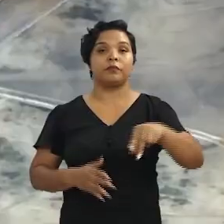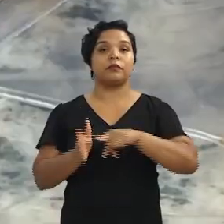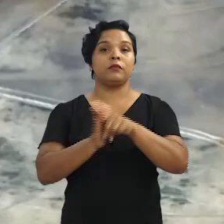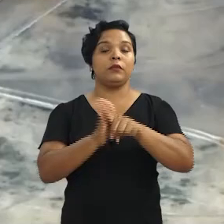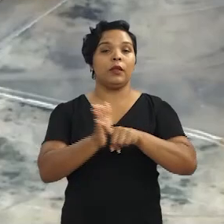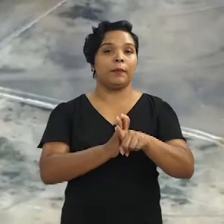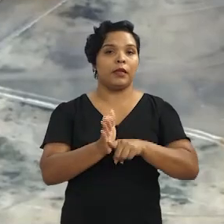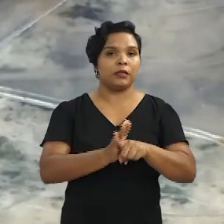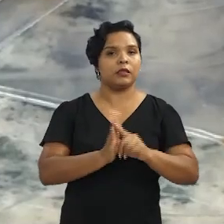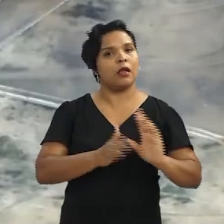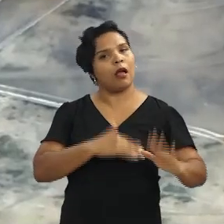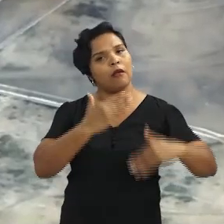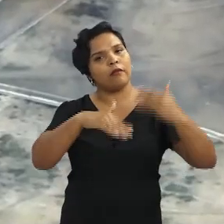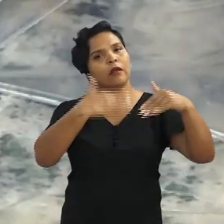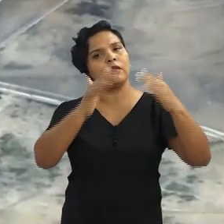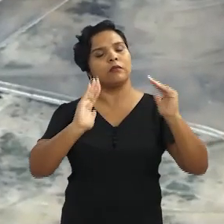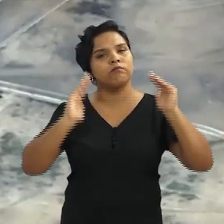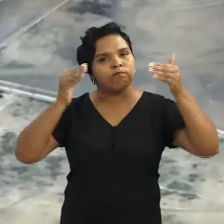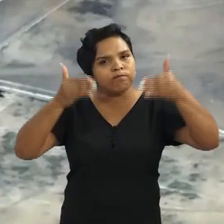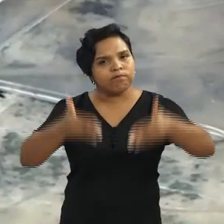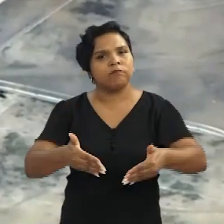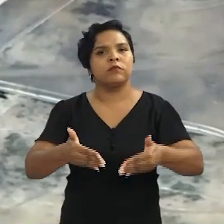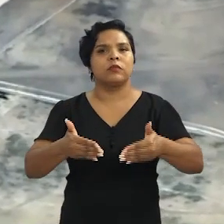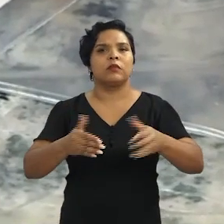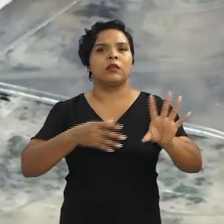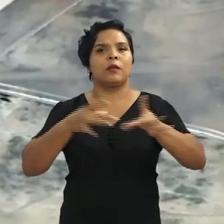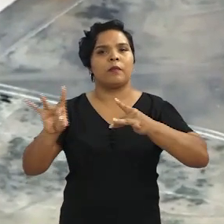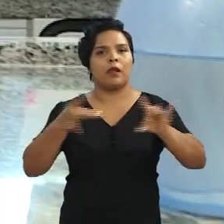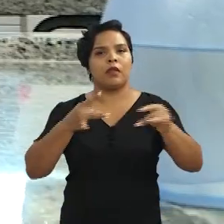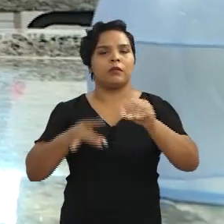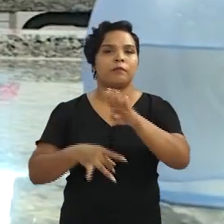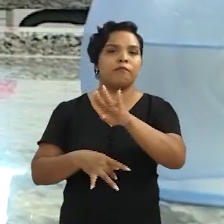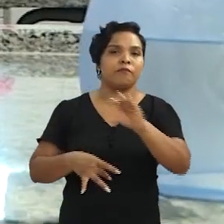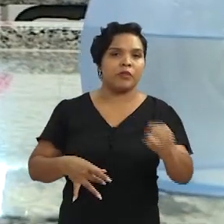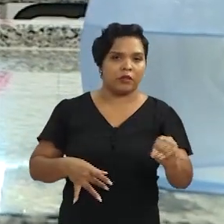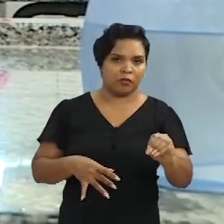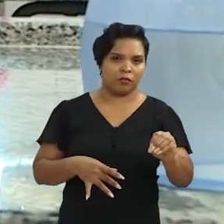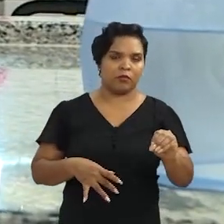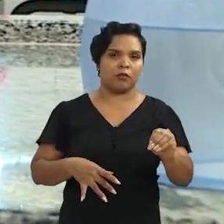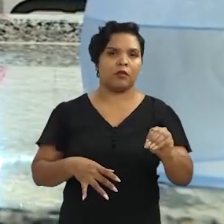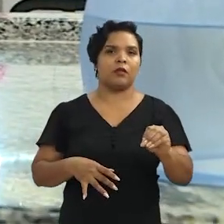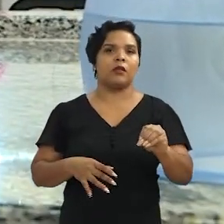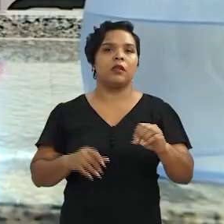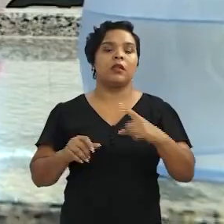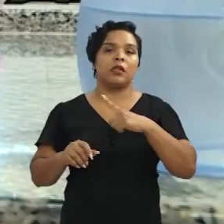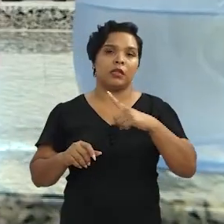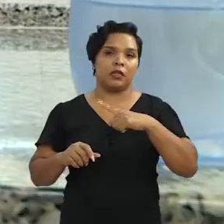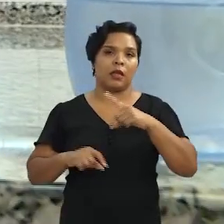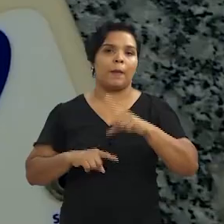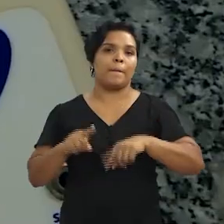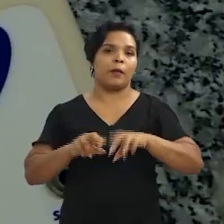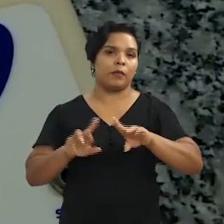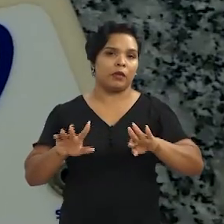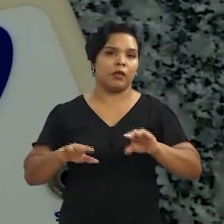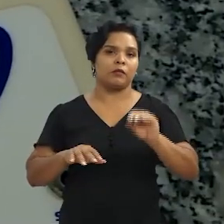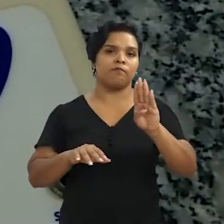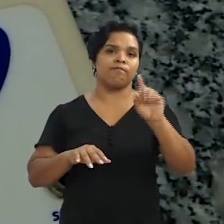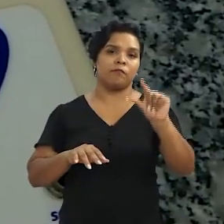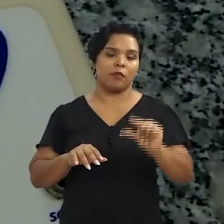Norte, pesquisas avançam na direção de constituir embalagens biodegradáveis e que têm